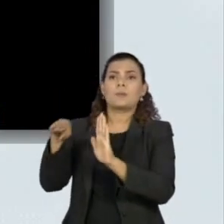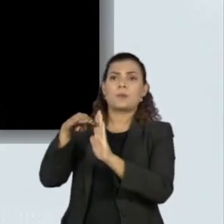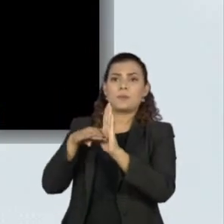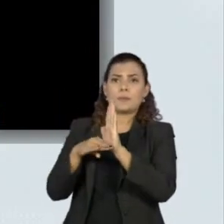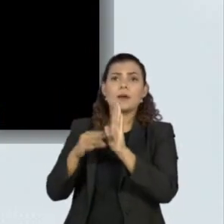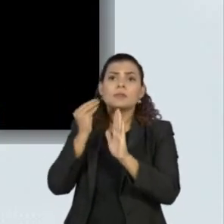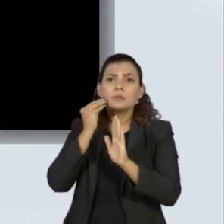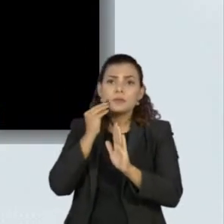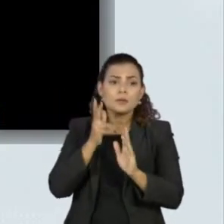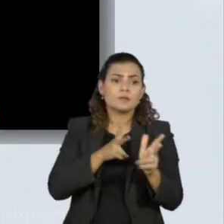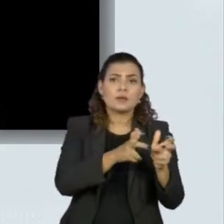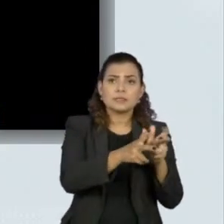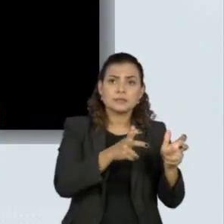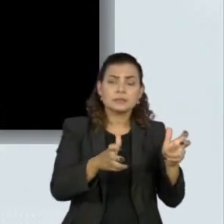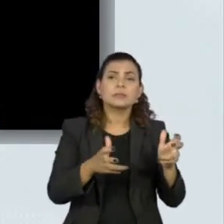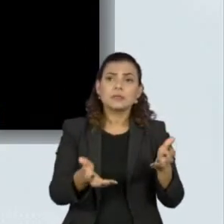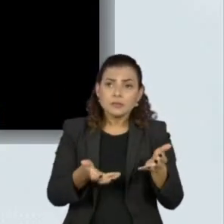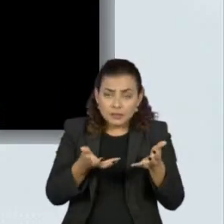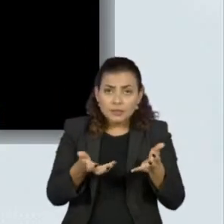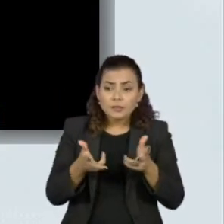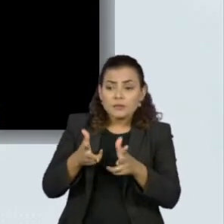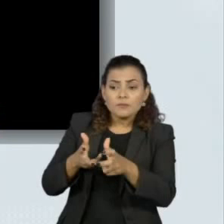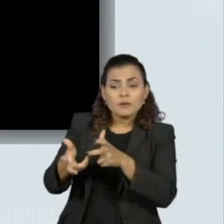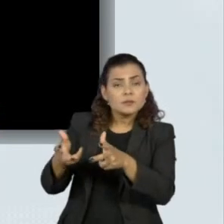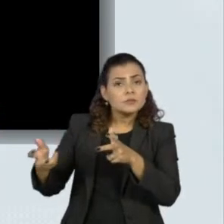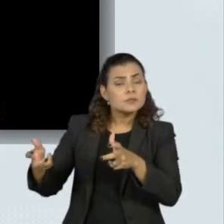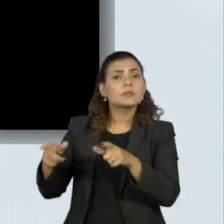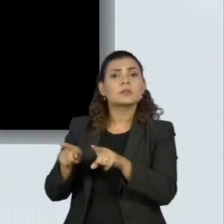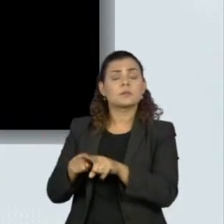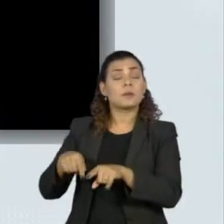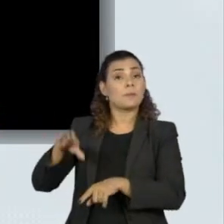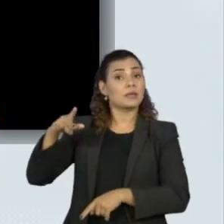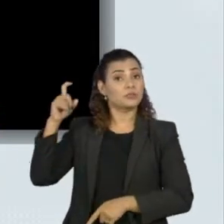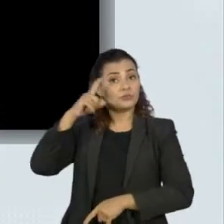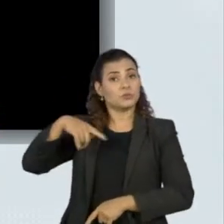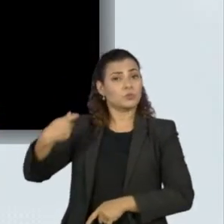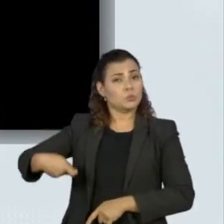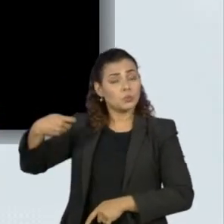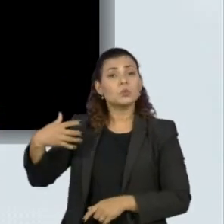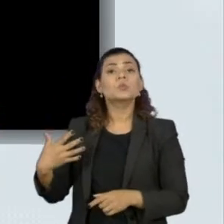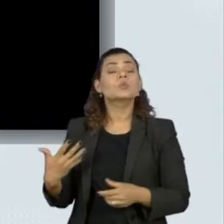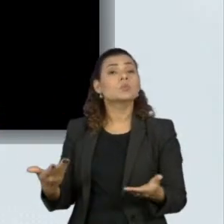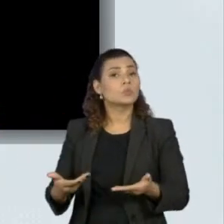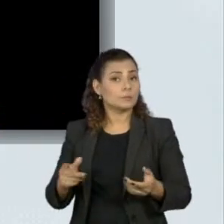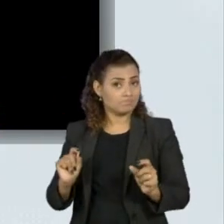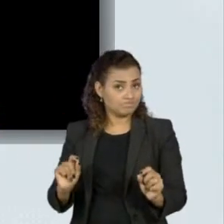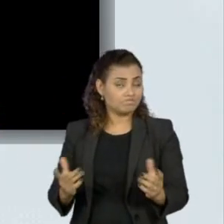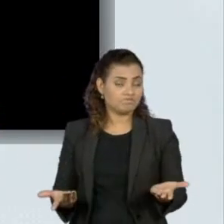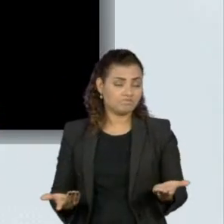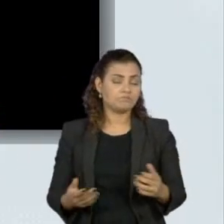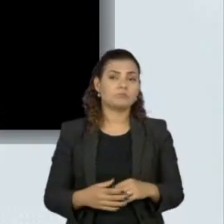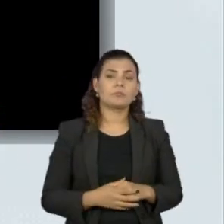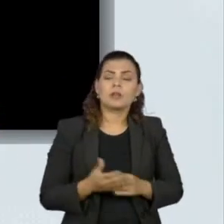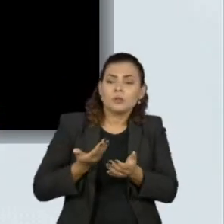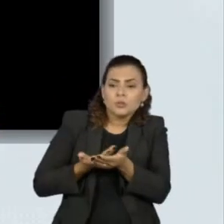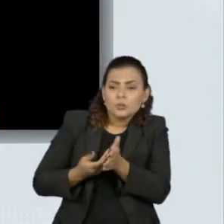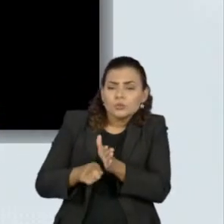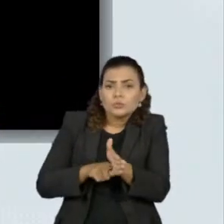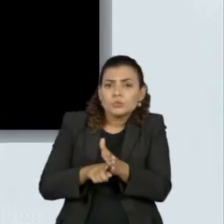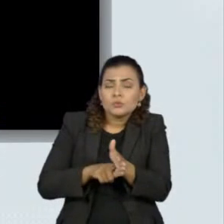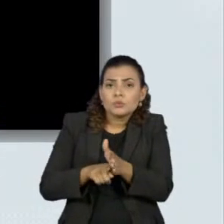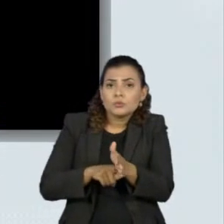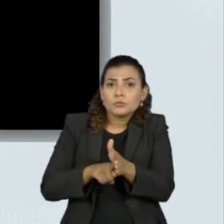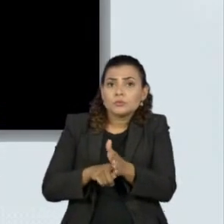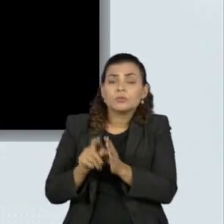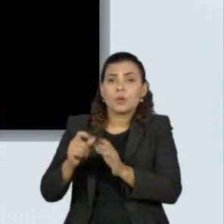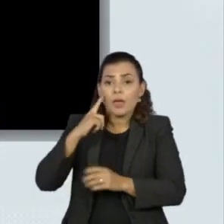vacina? De que queria submeter esta vacina à prova mais dura possível? Bem, nosso estudo previa